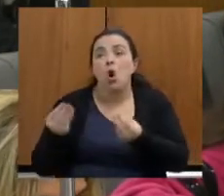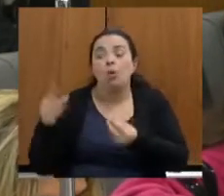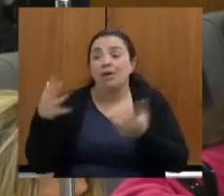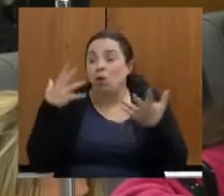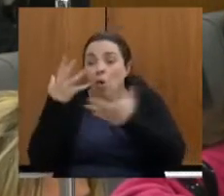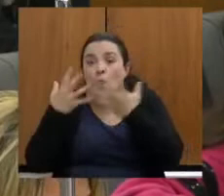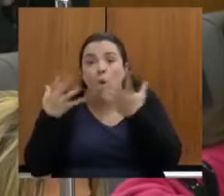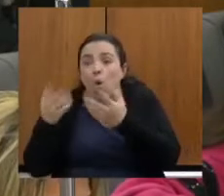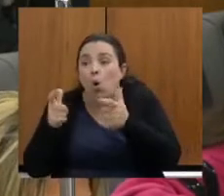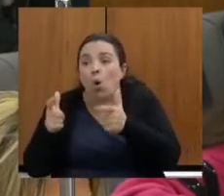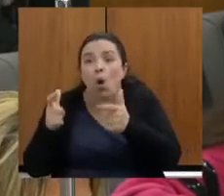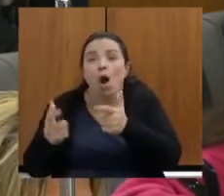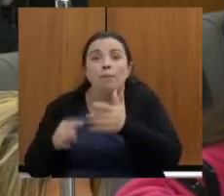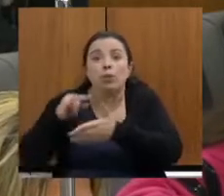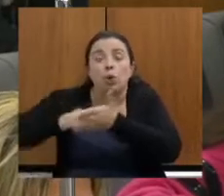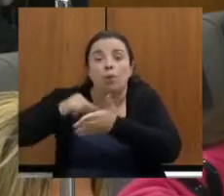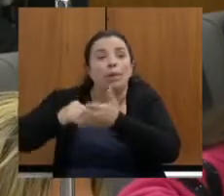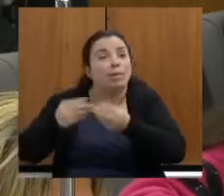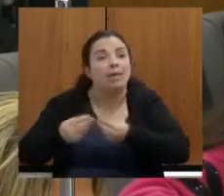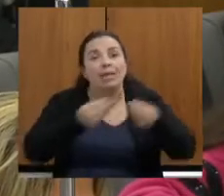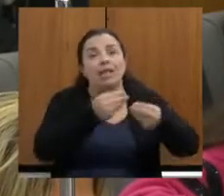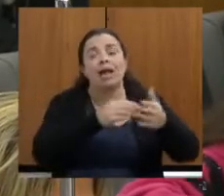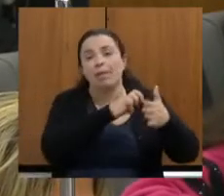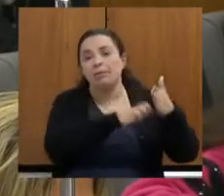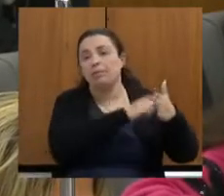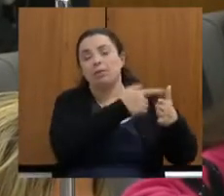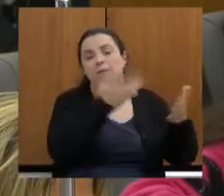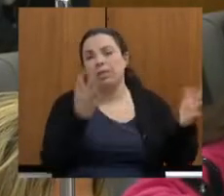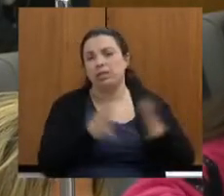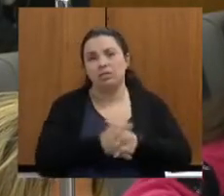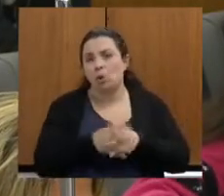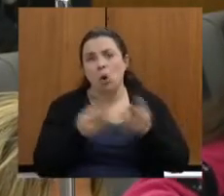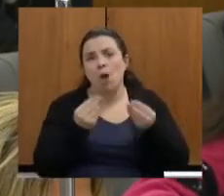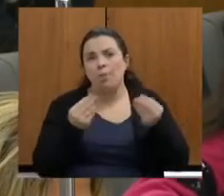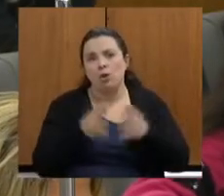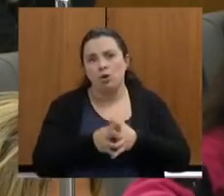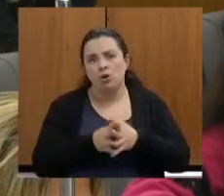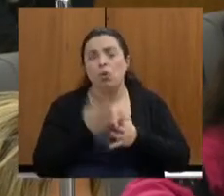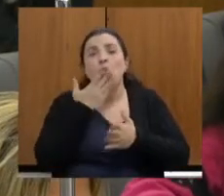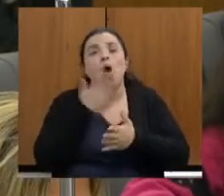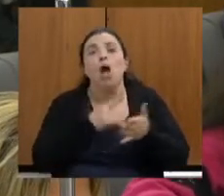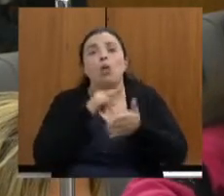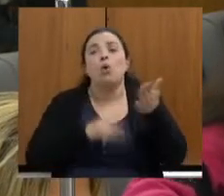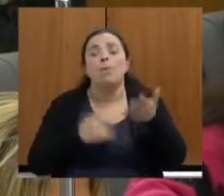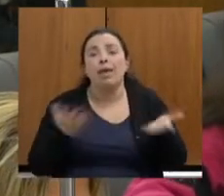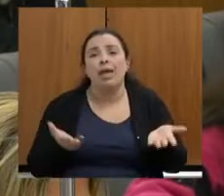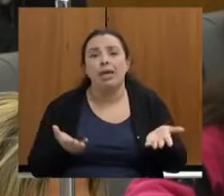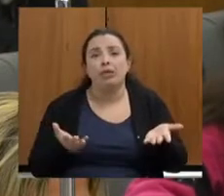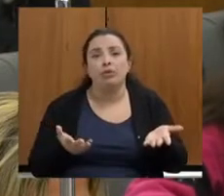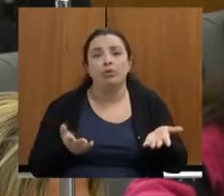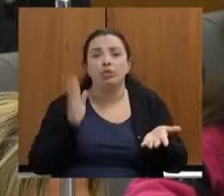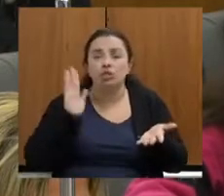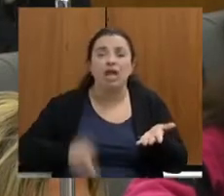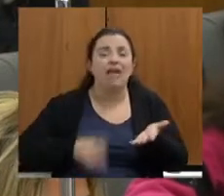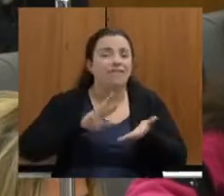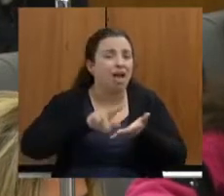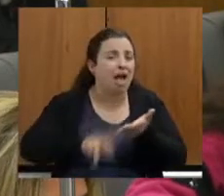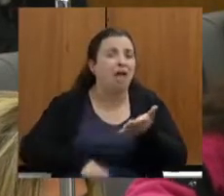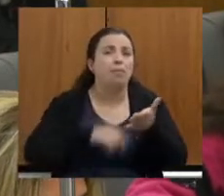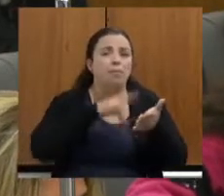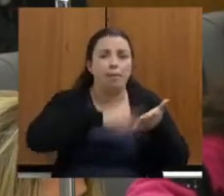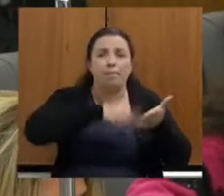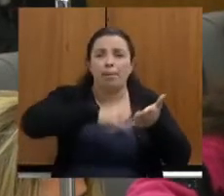documento mais para entregar para essas empresas porque quem sabe que a comunidade